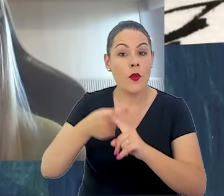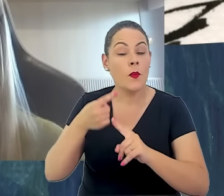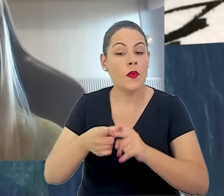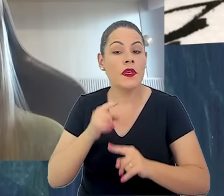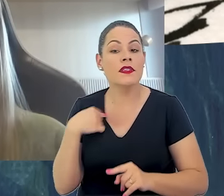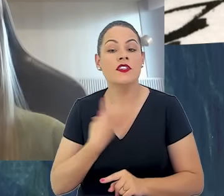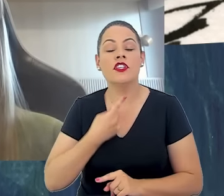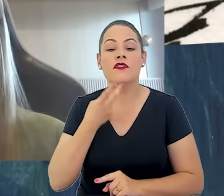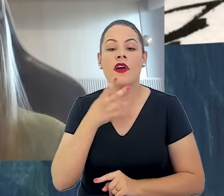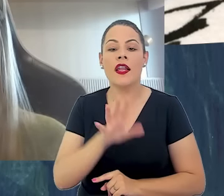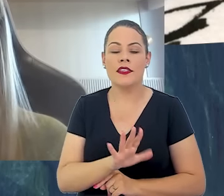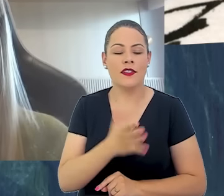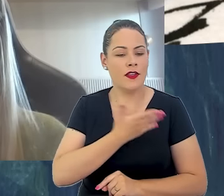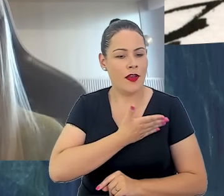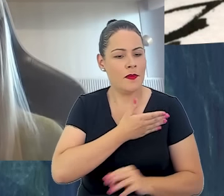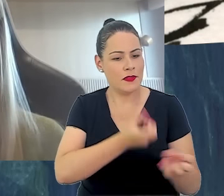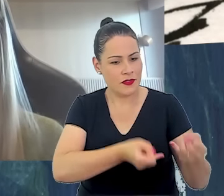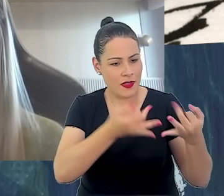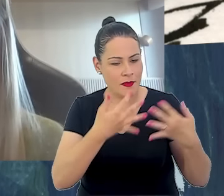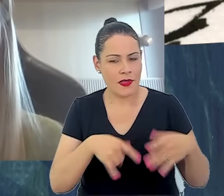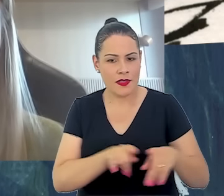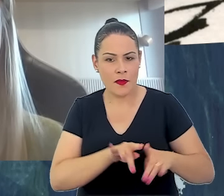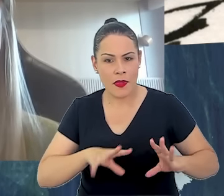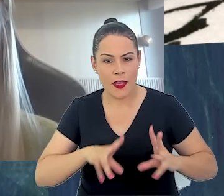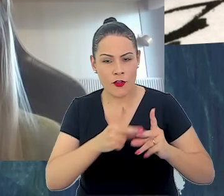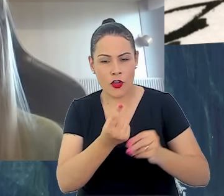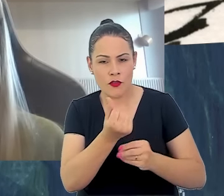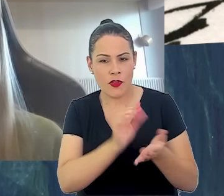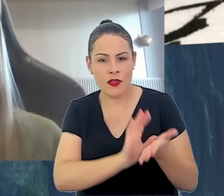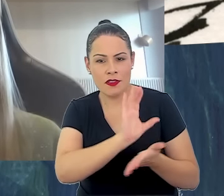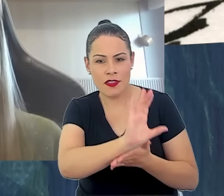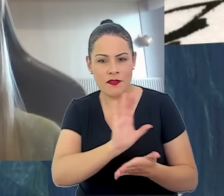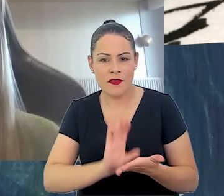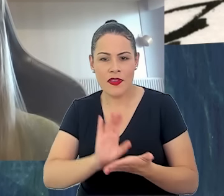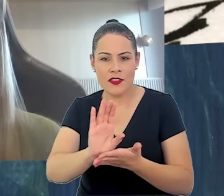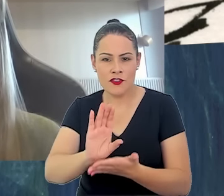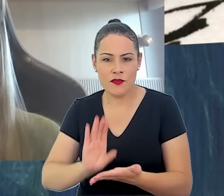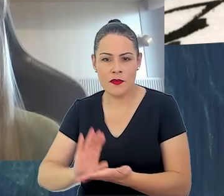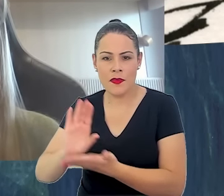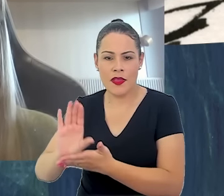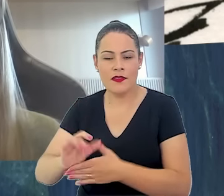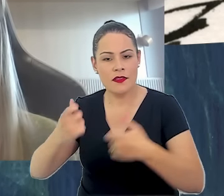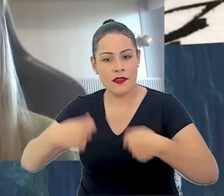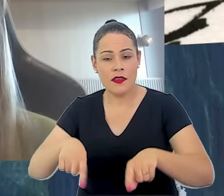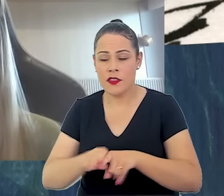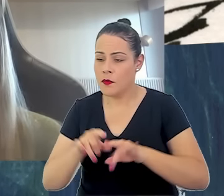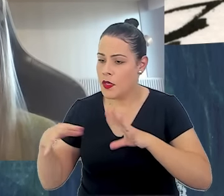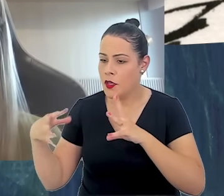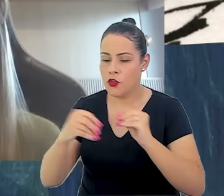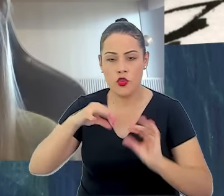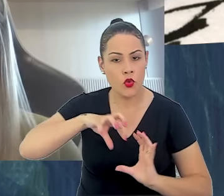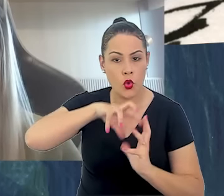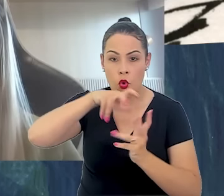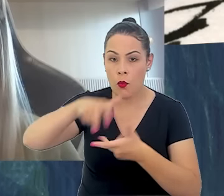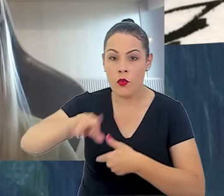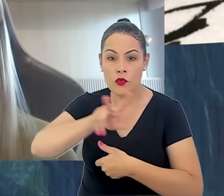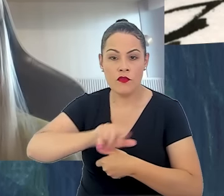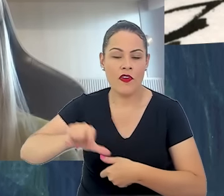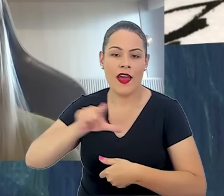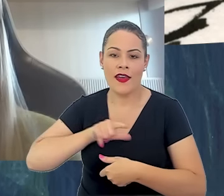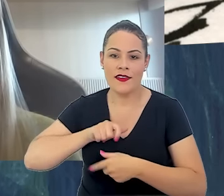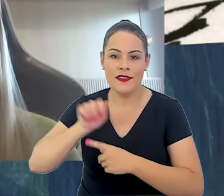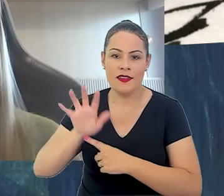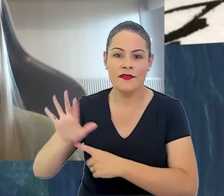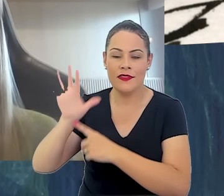está falando aqui, né, os meus colegas colocaram aí os valores de investimento necessários, etc. Isso tem que ser netado, o mundo vai ter que ser net